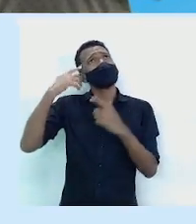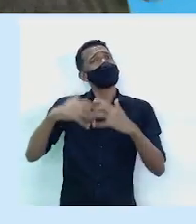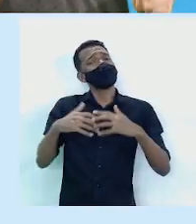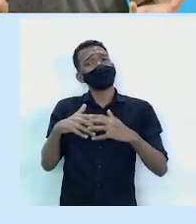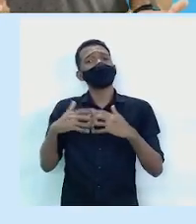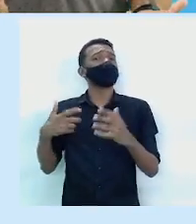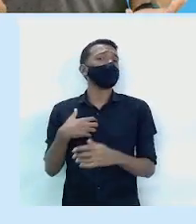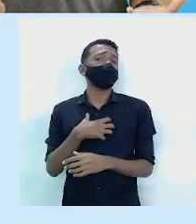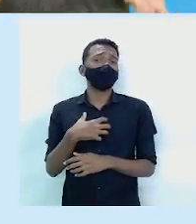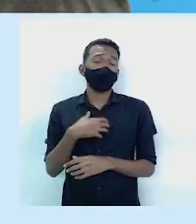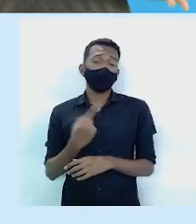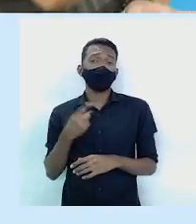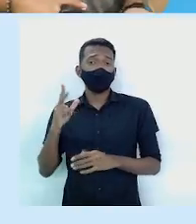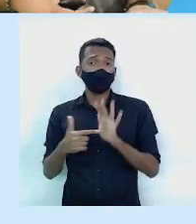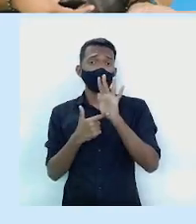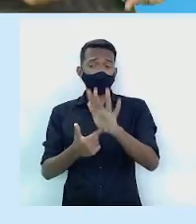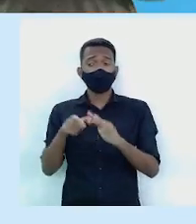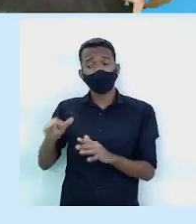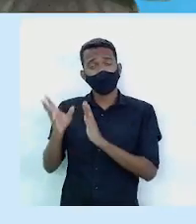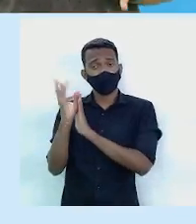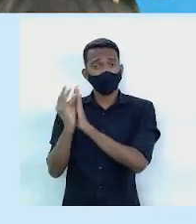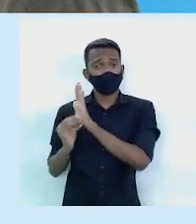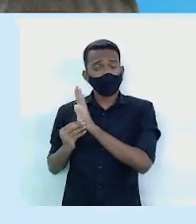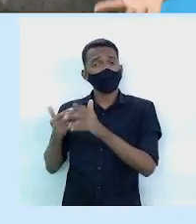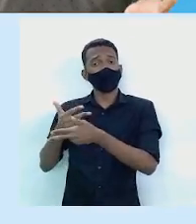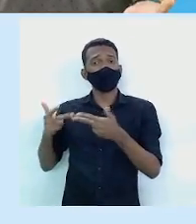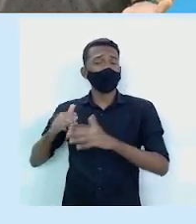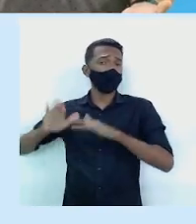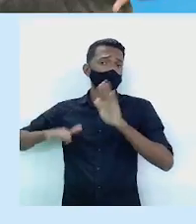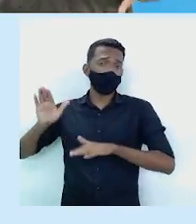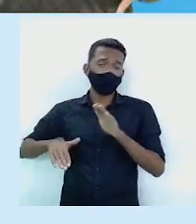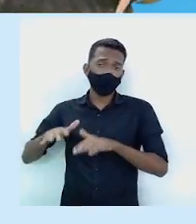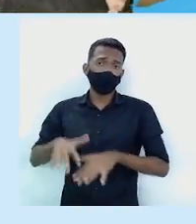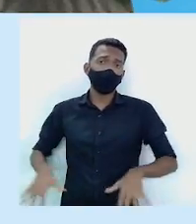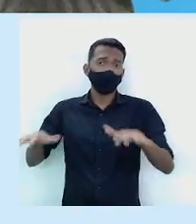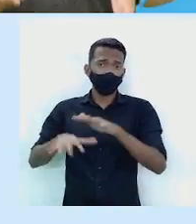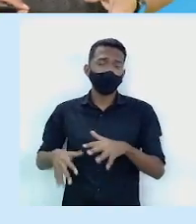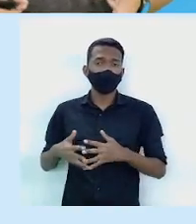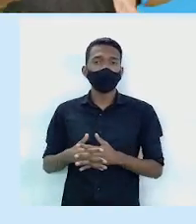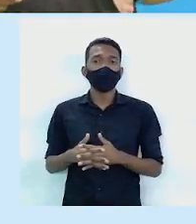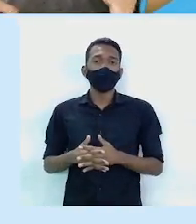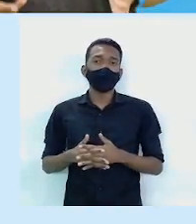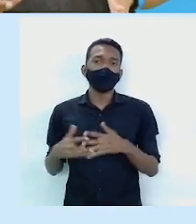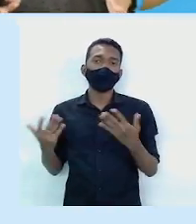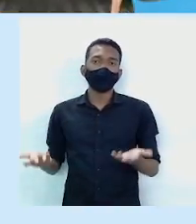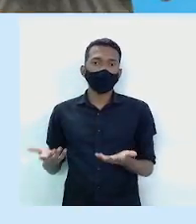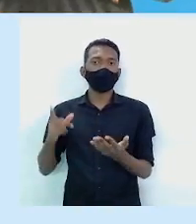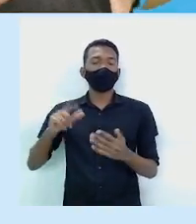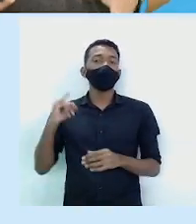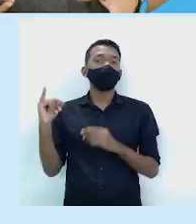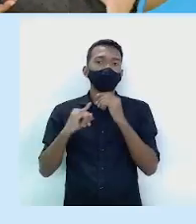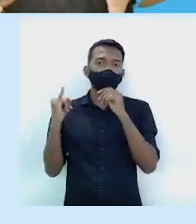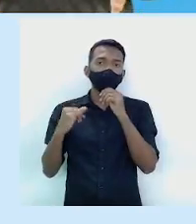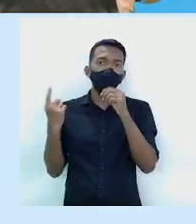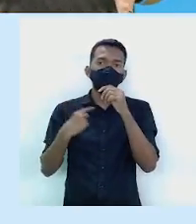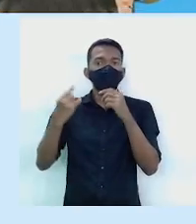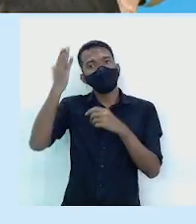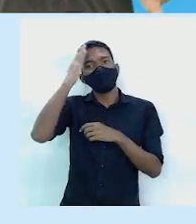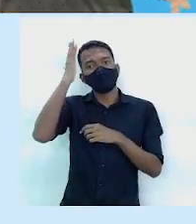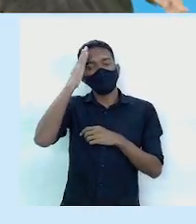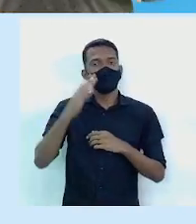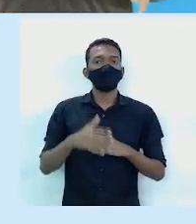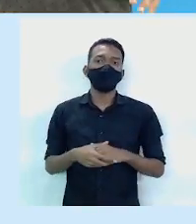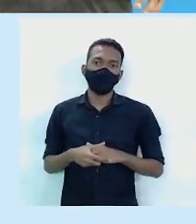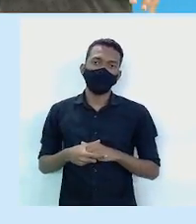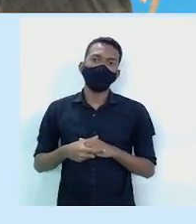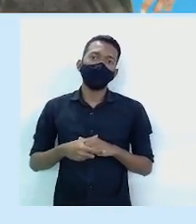a gente vai apresentar aquele conteúdo, dependendo do ambiente. Então, isso é algo importante também da gente saber, certo?